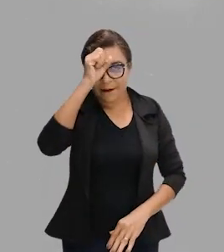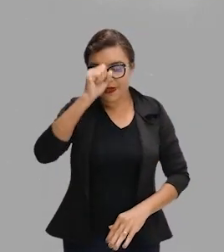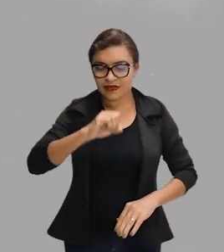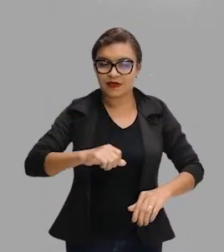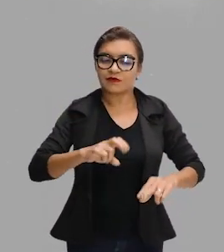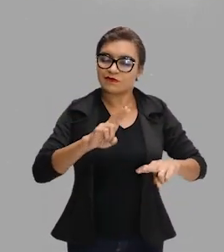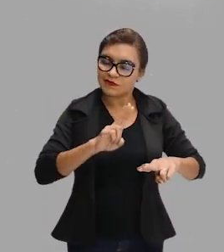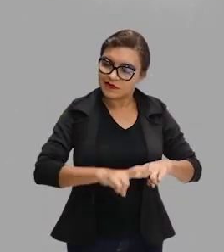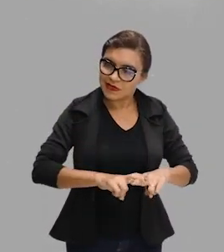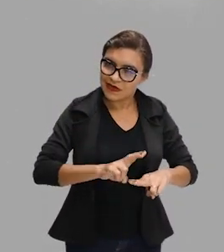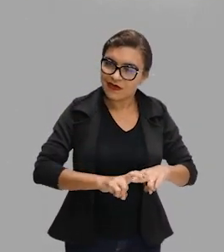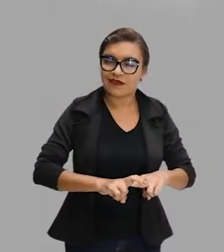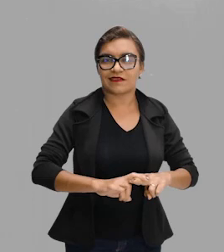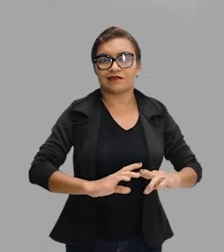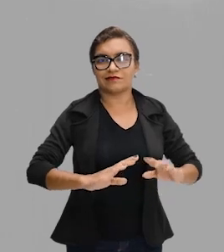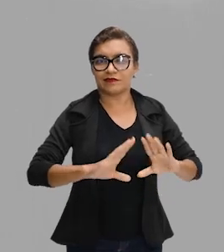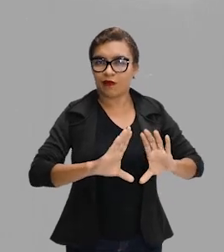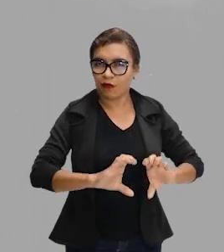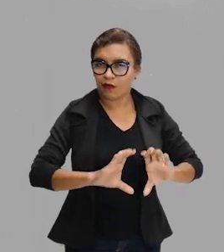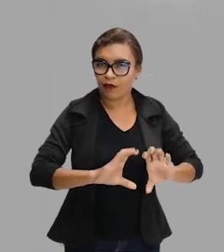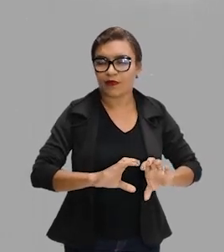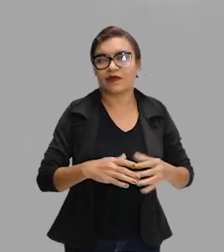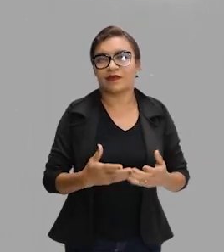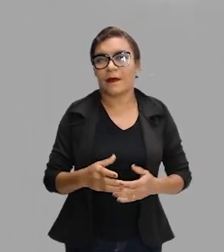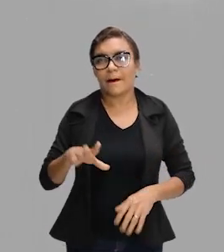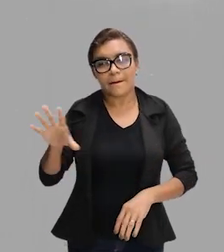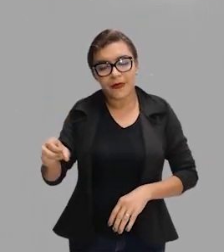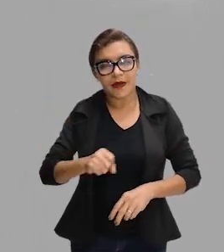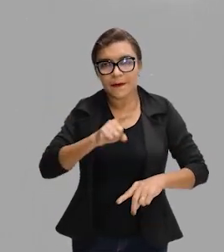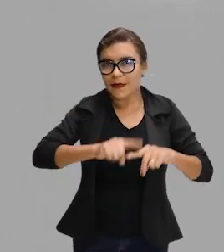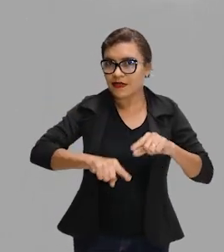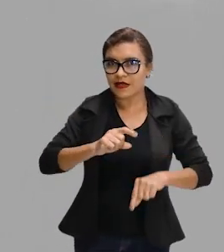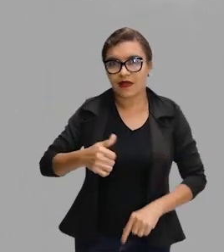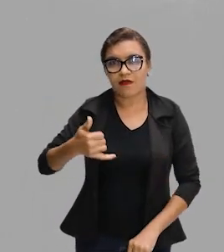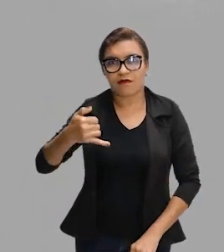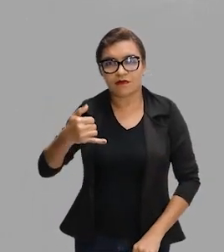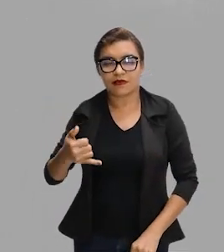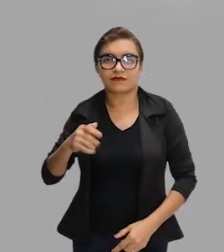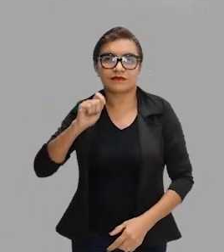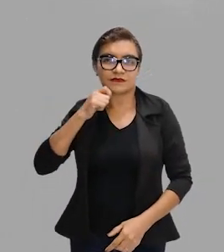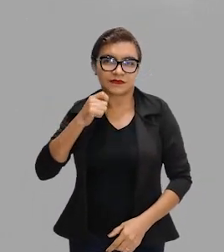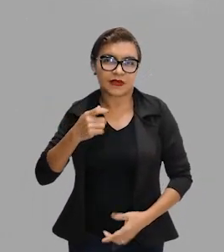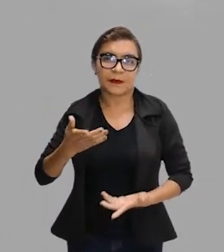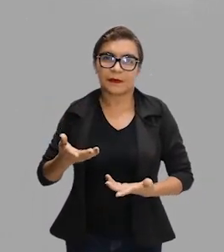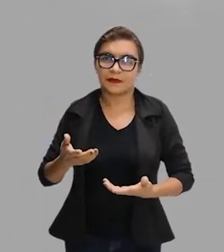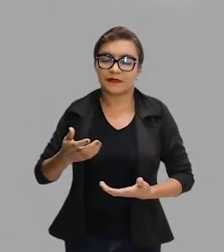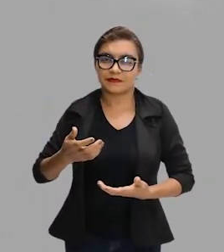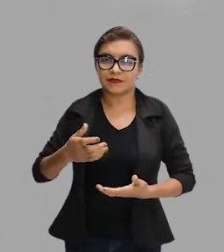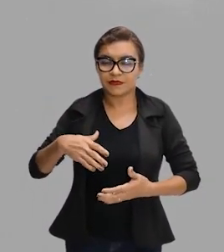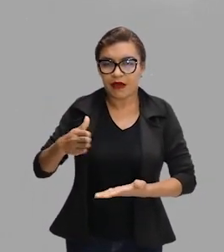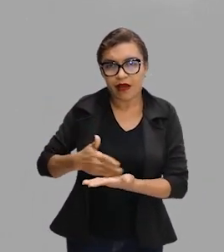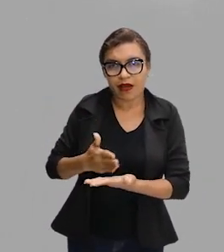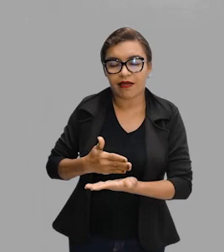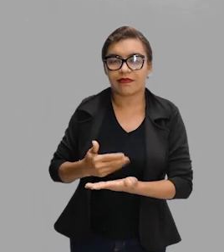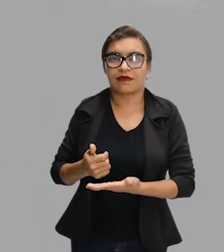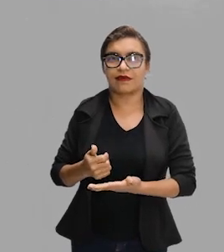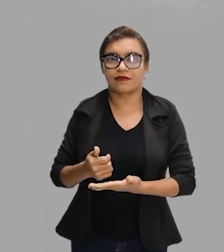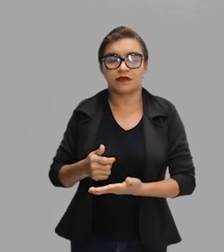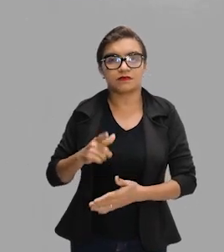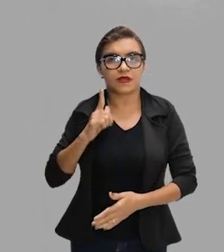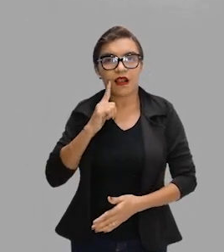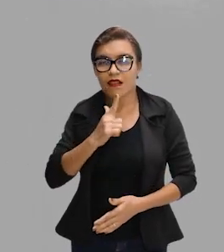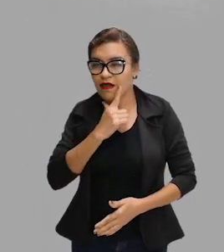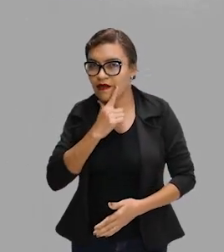sente confortavelmente, pegue seu caderno, seu lápis, caneta, tudo que você precisa, pegue uma água, um lanchinho para não perder nem